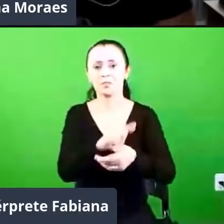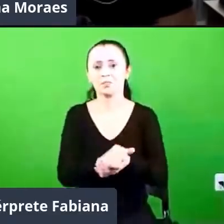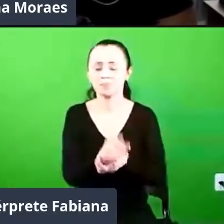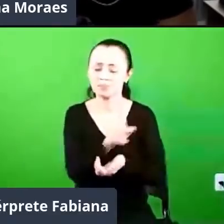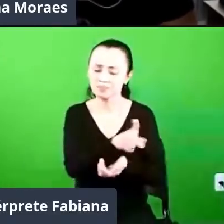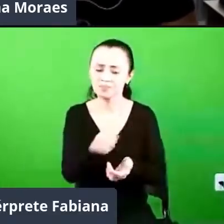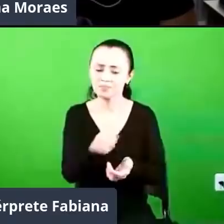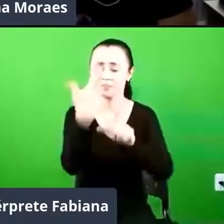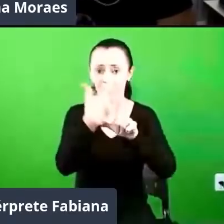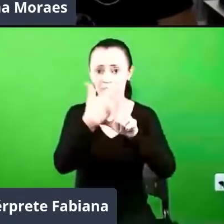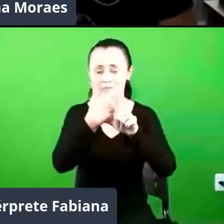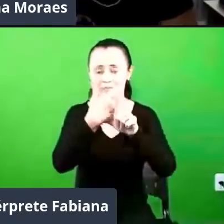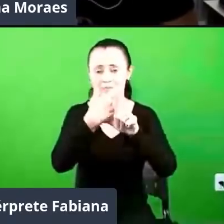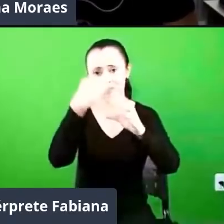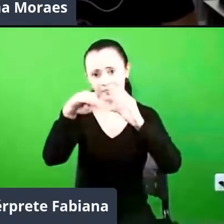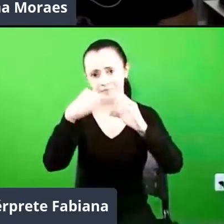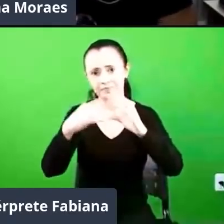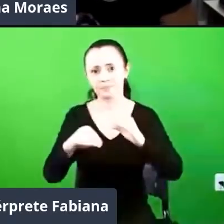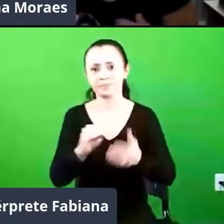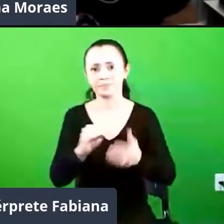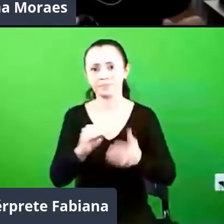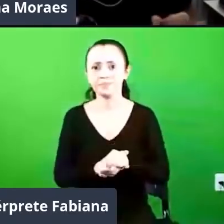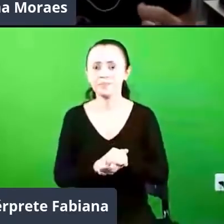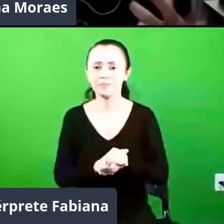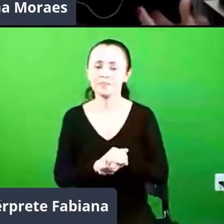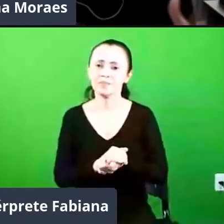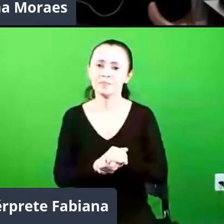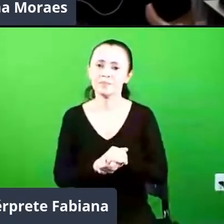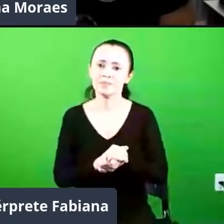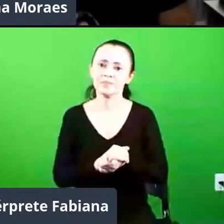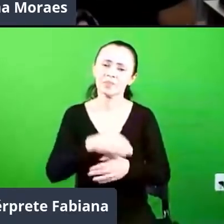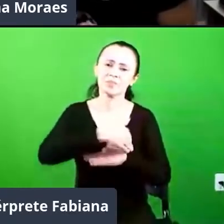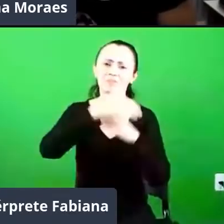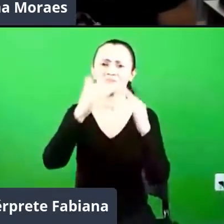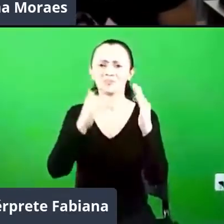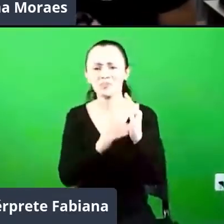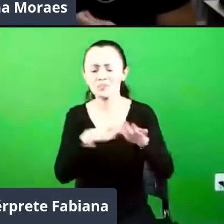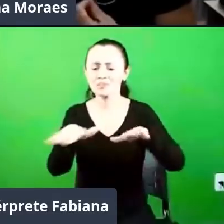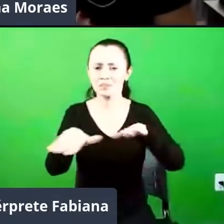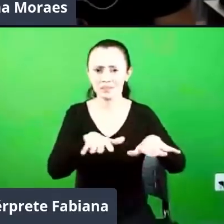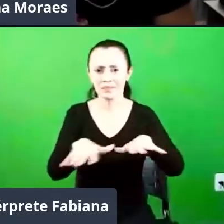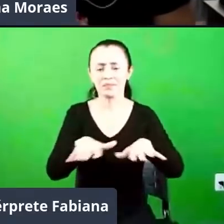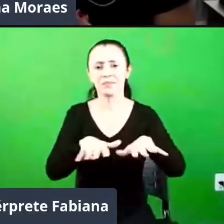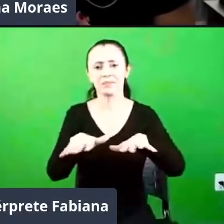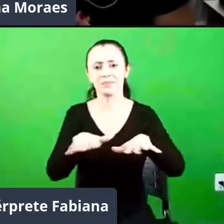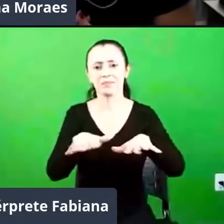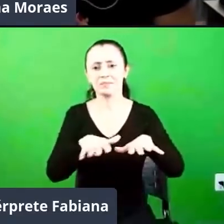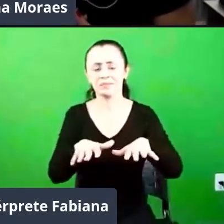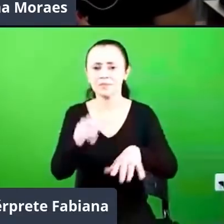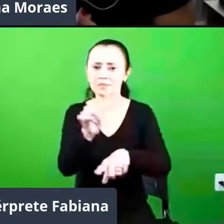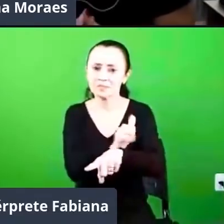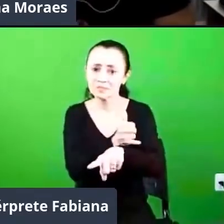enviando. E em cima de tudo isso, de todo esse movimento, de todas essas estratégias que